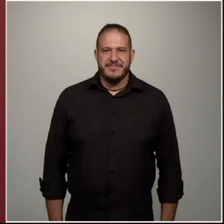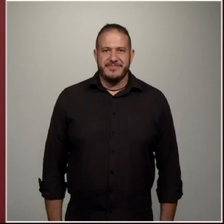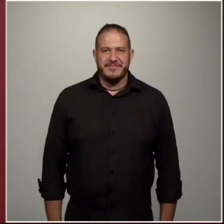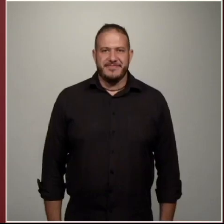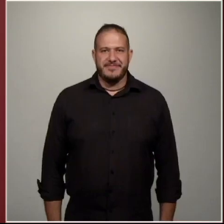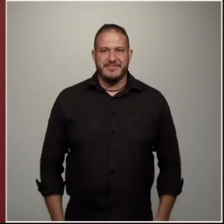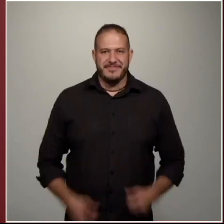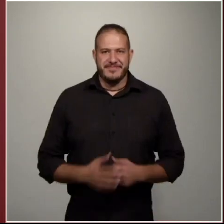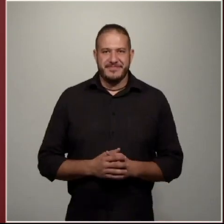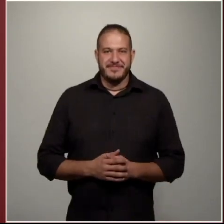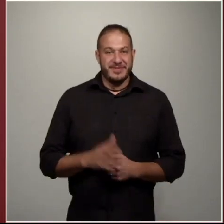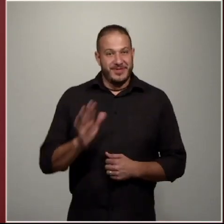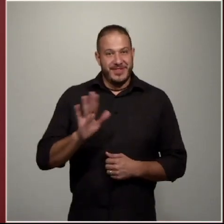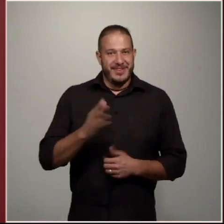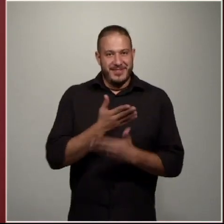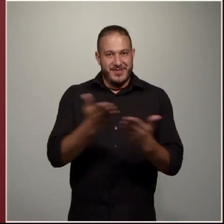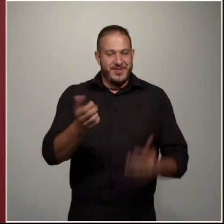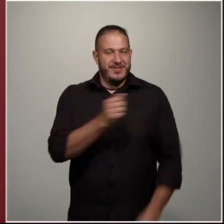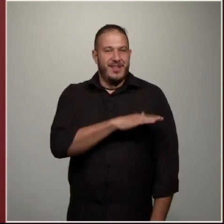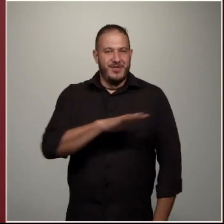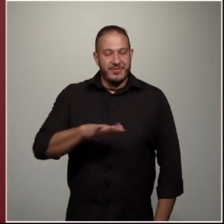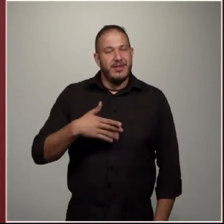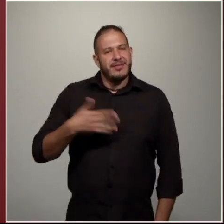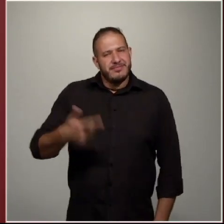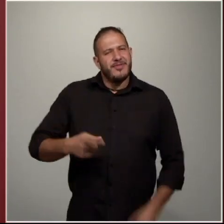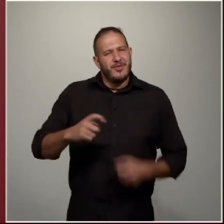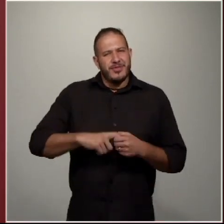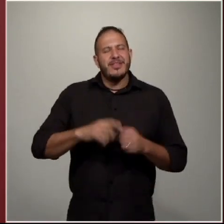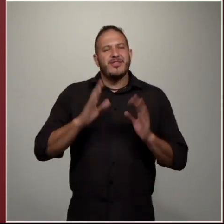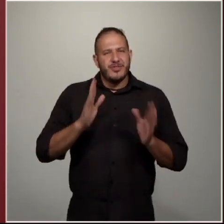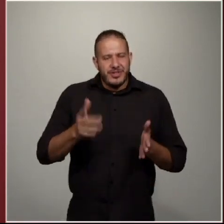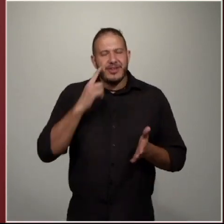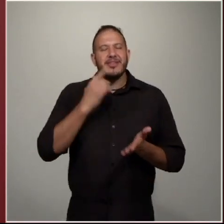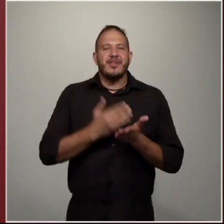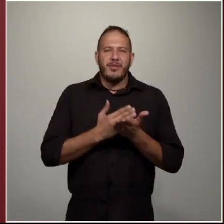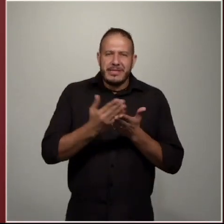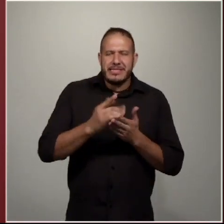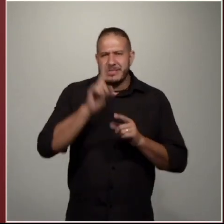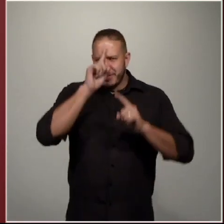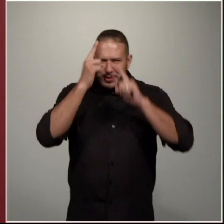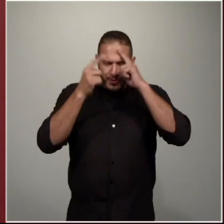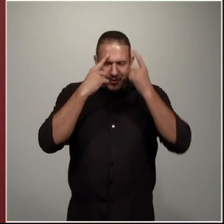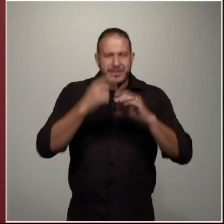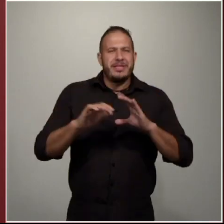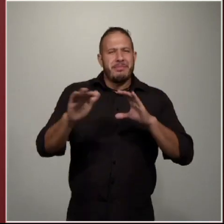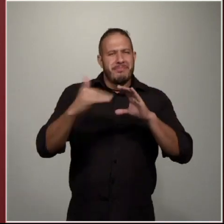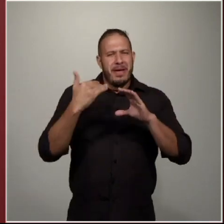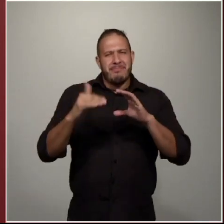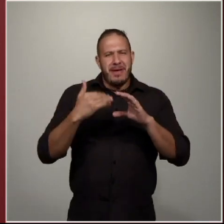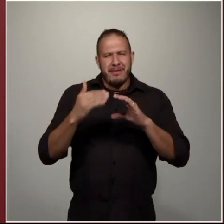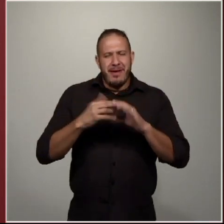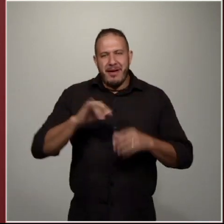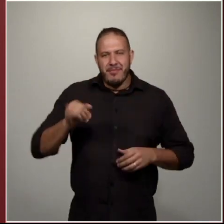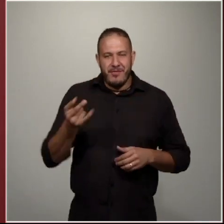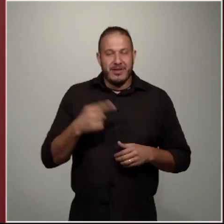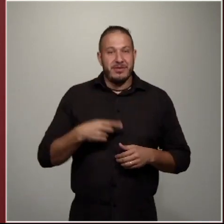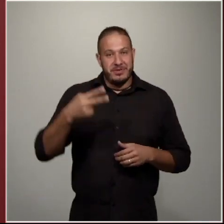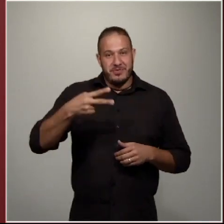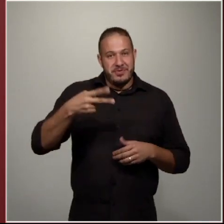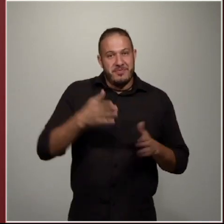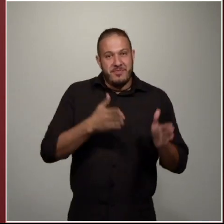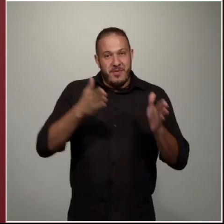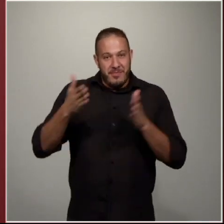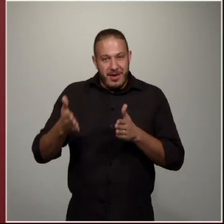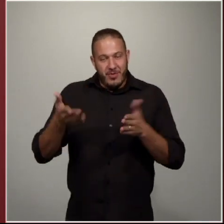olá pessoal dos alunos voltamos aqui então né você já começaram a enviar as dúvidas aqui eu vou aproveitar então esse segundo momento aqui da webconferência